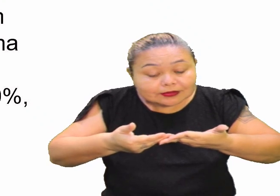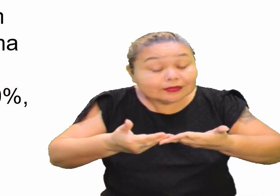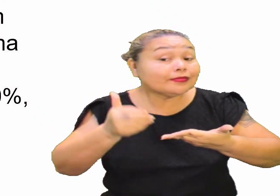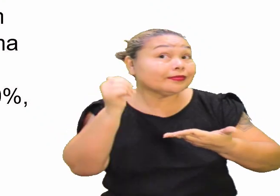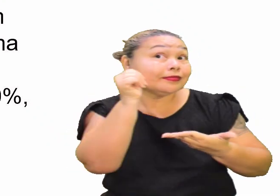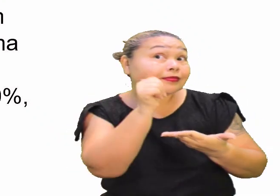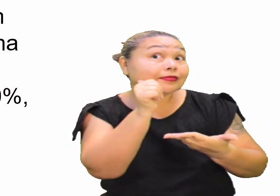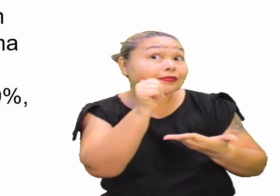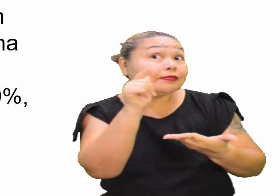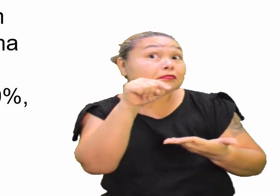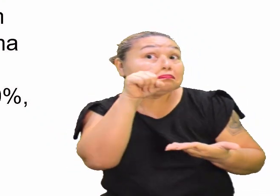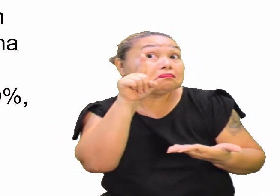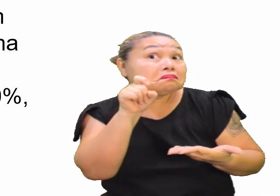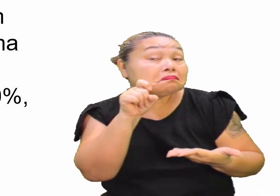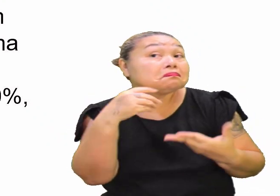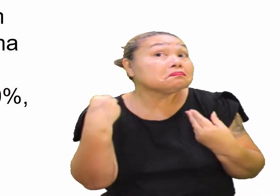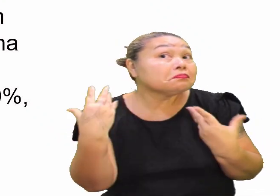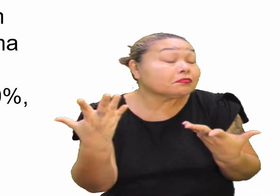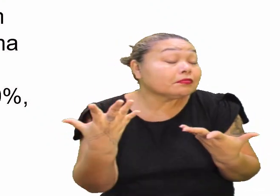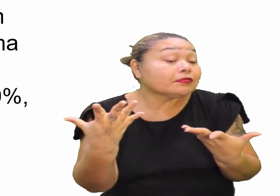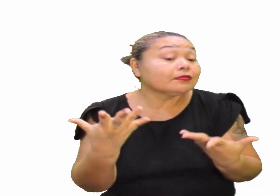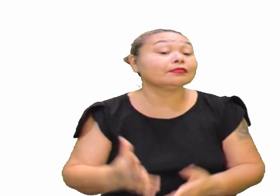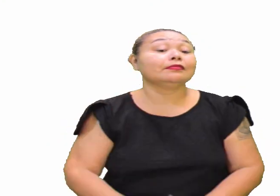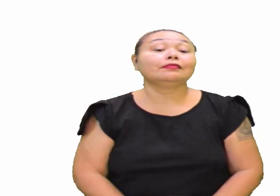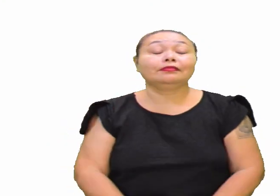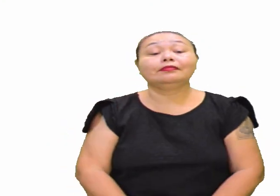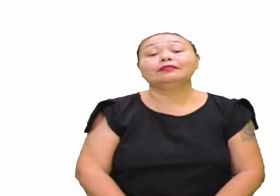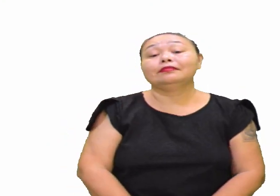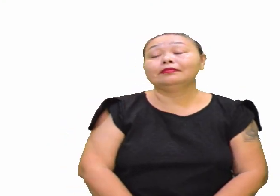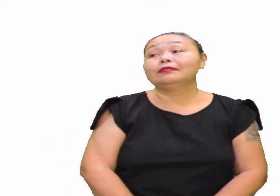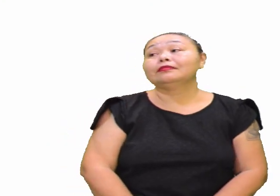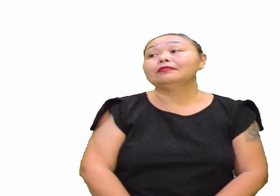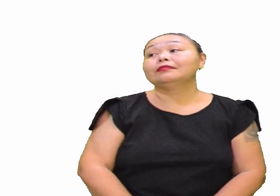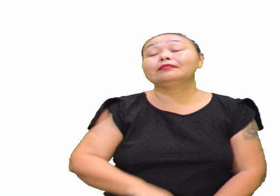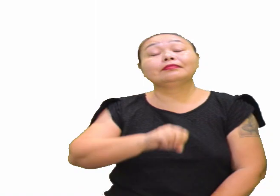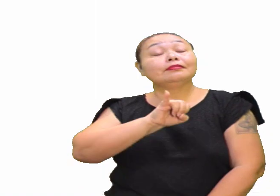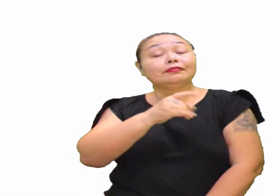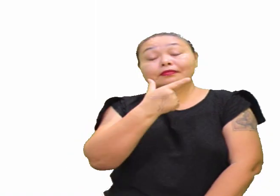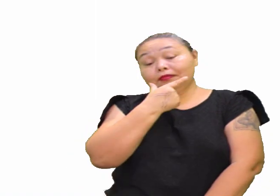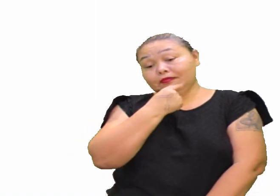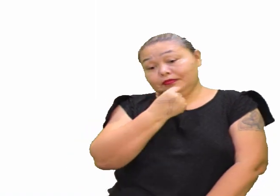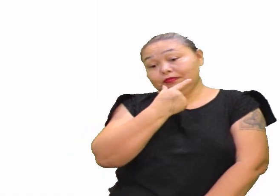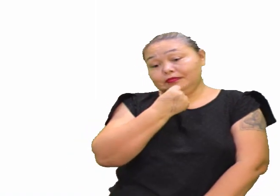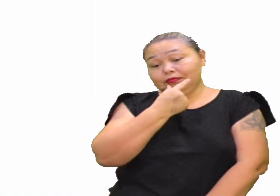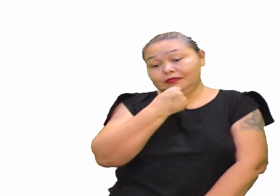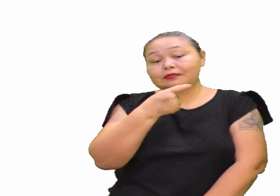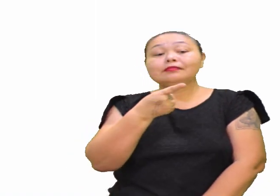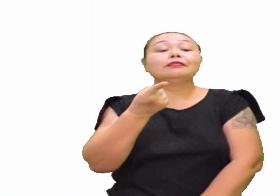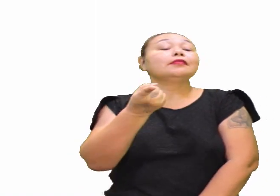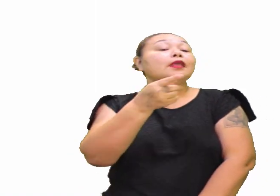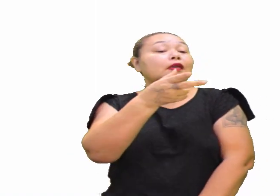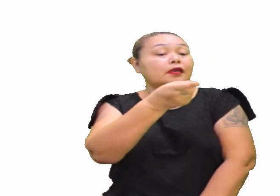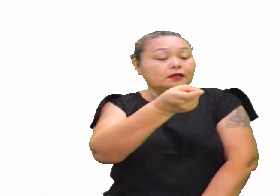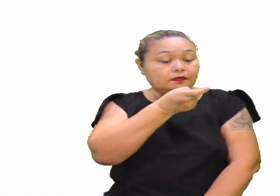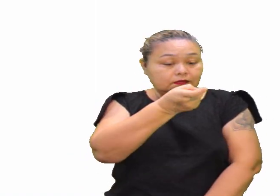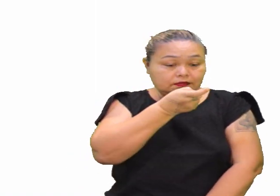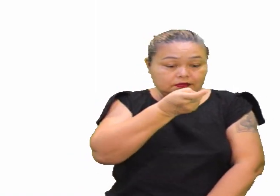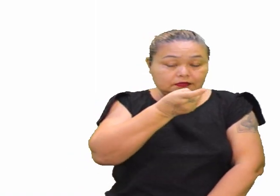independente. O que significa isso? Vamos para o exemplo? Olha o nosso exemplo.